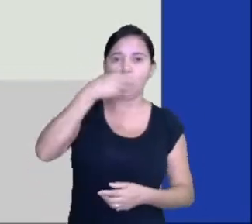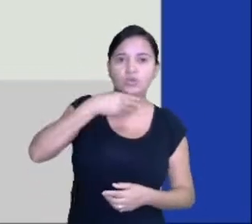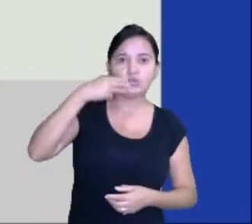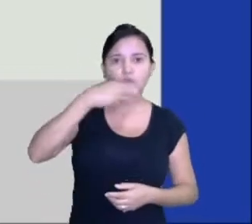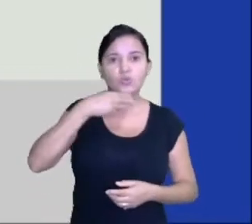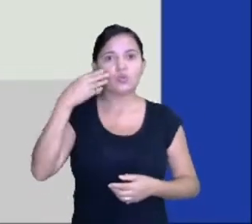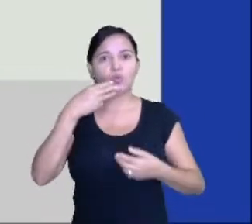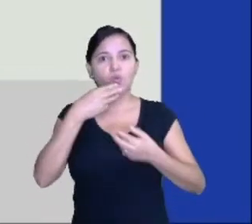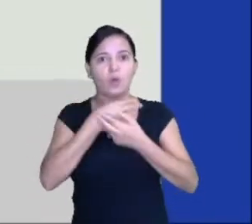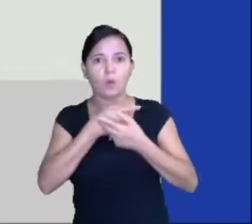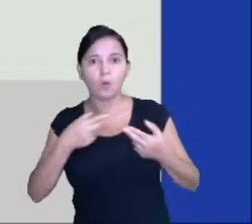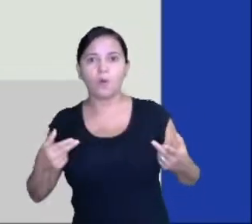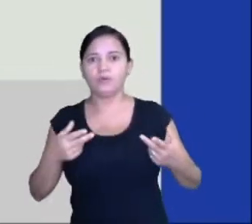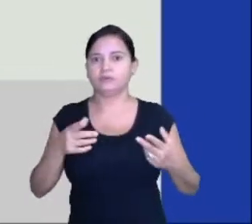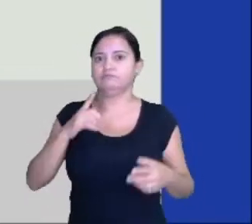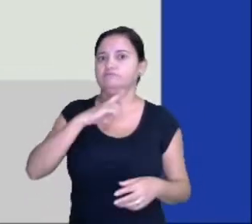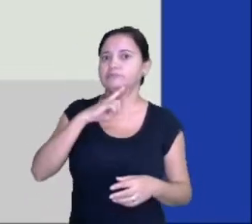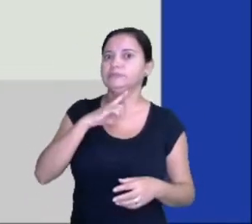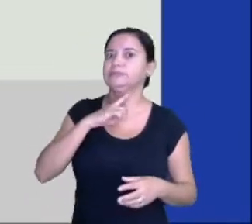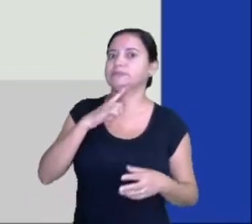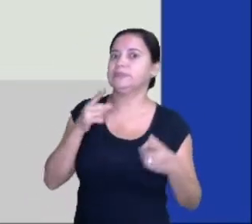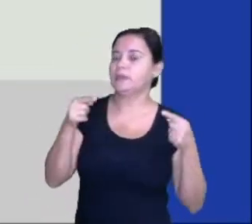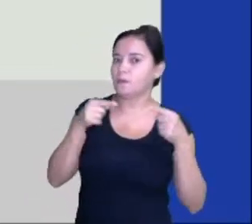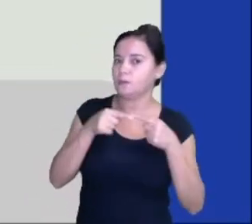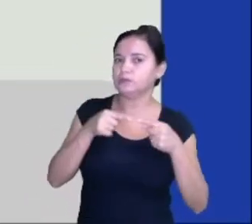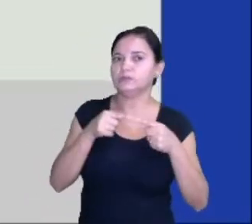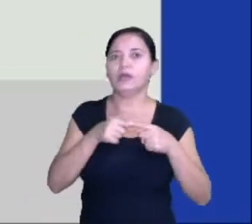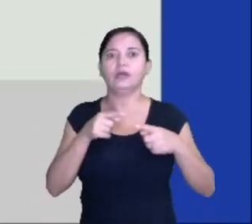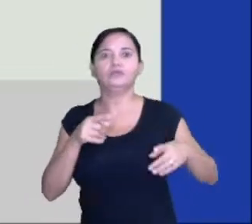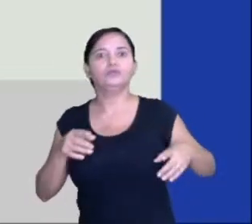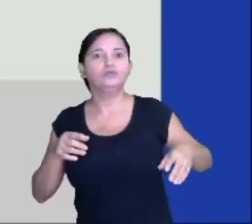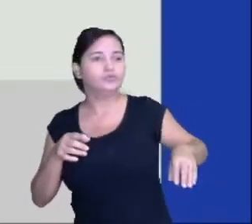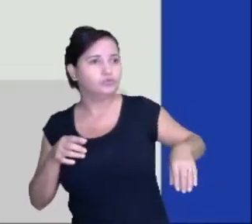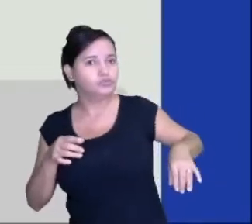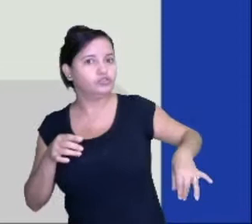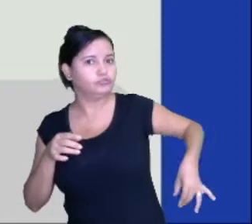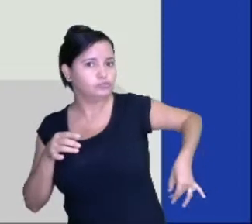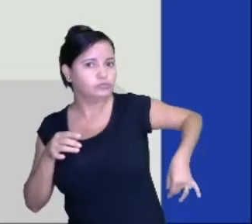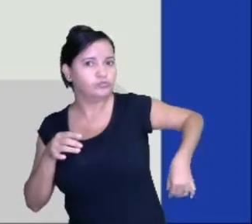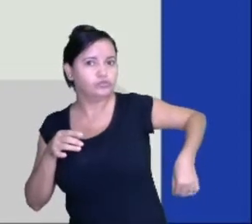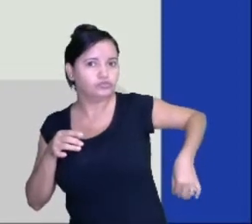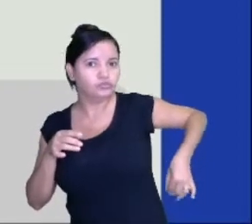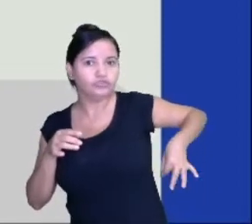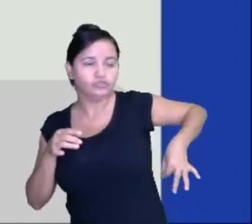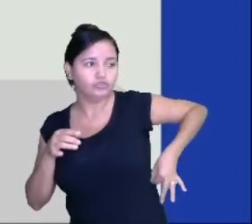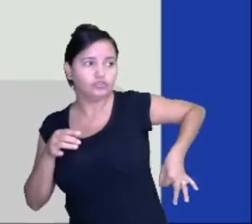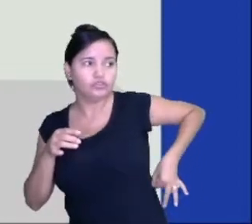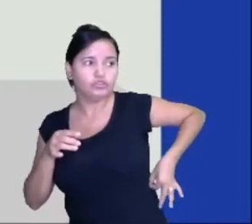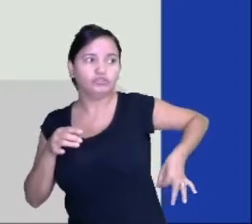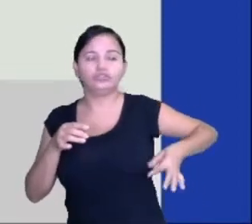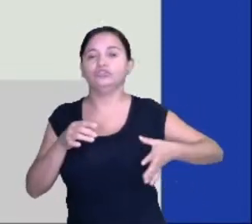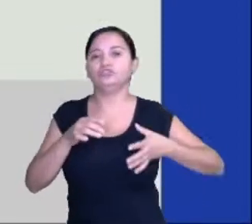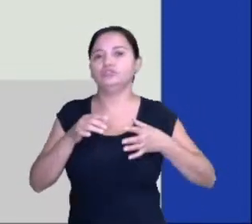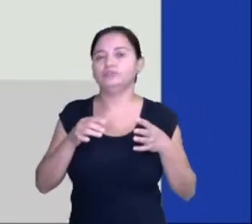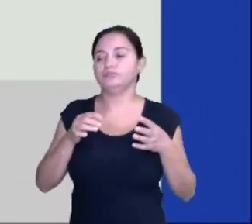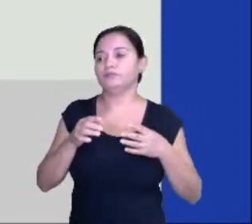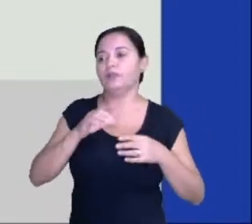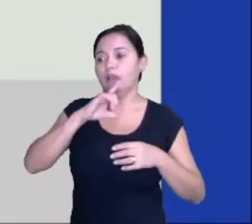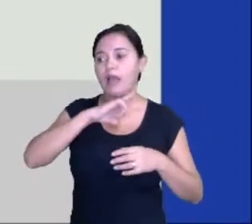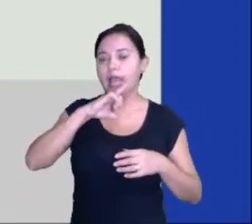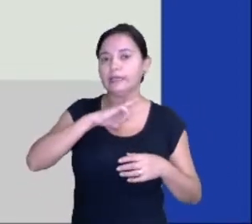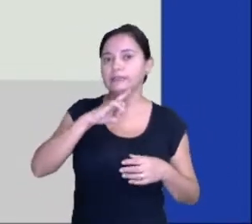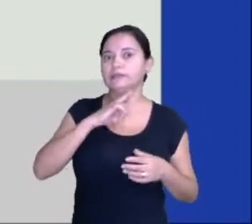acima dos rins. E ali os peptídicos e proteicos, que tem cadeia entre 3 a 200 aminoácidos. Aí